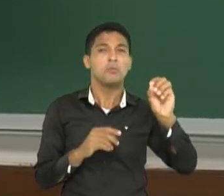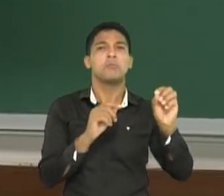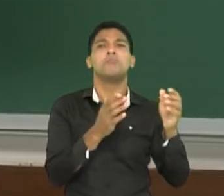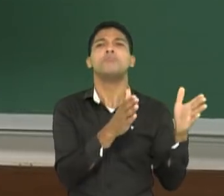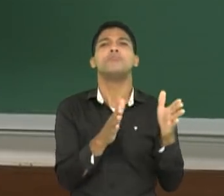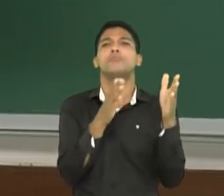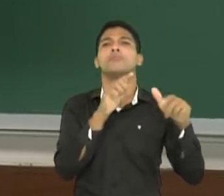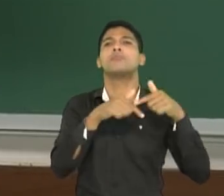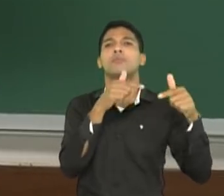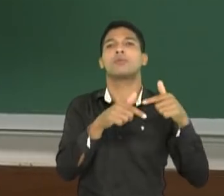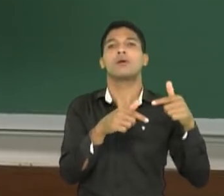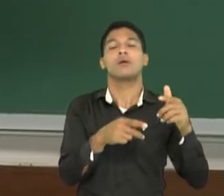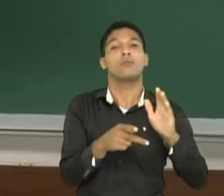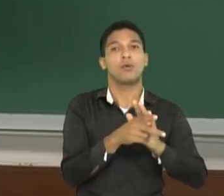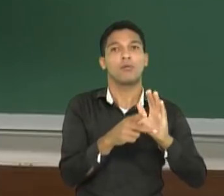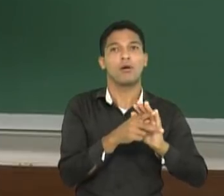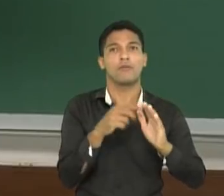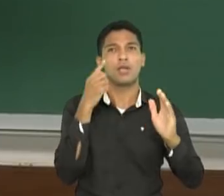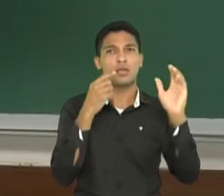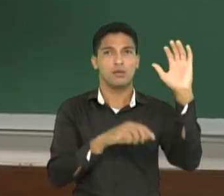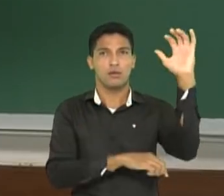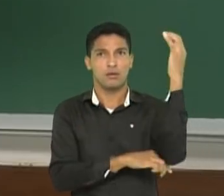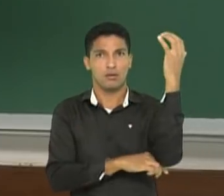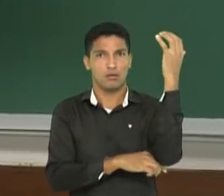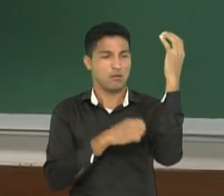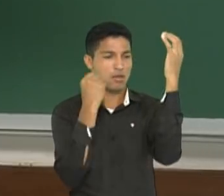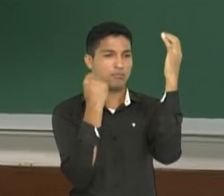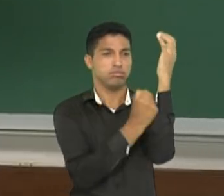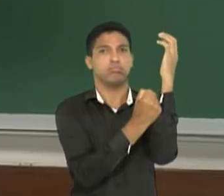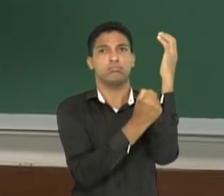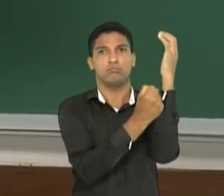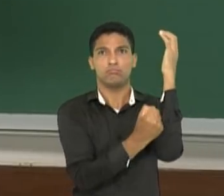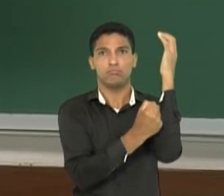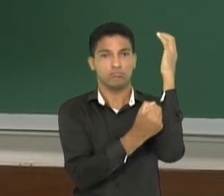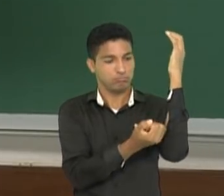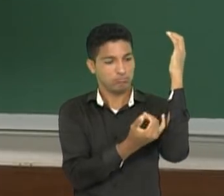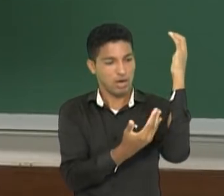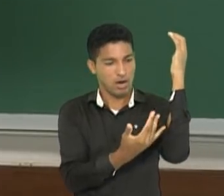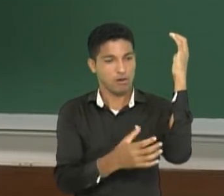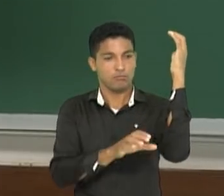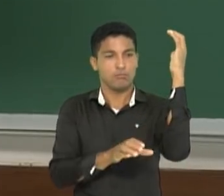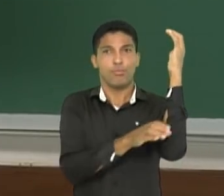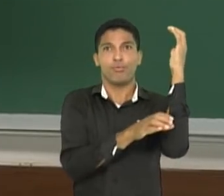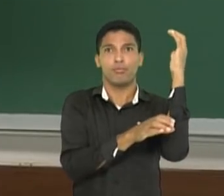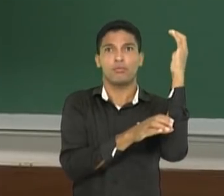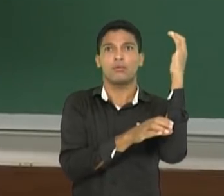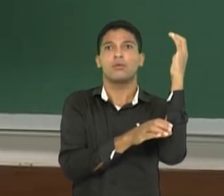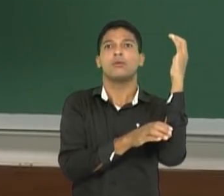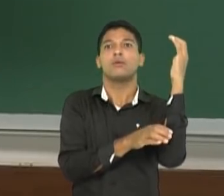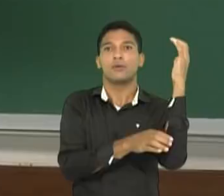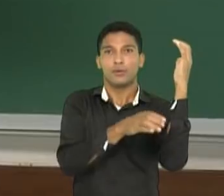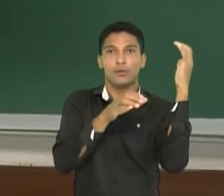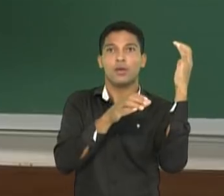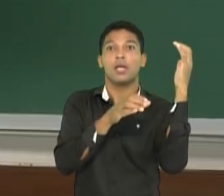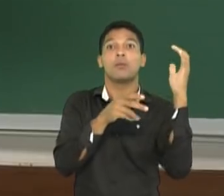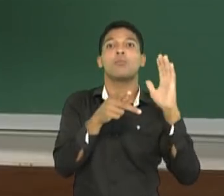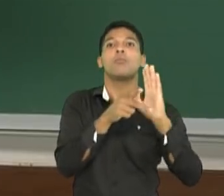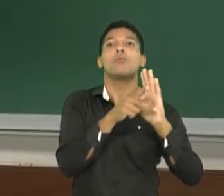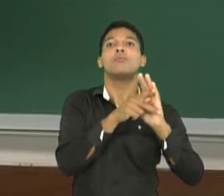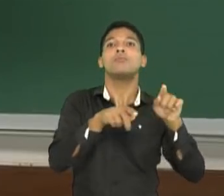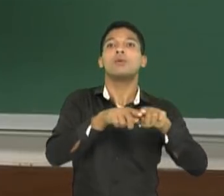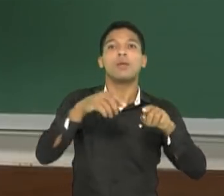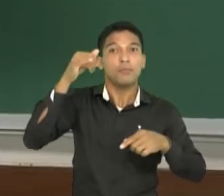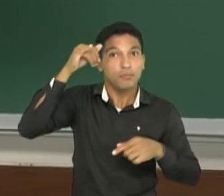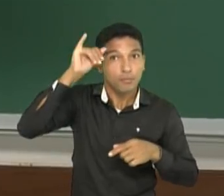respeito? Extrativismo, agricultura e pecuária, ou seja, extrair da natureza, tem a presença